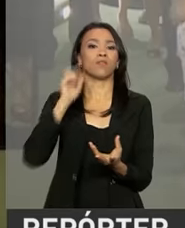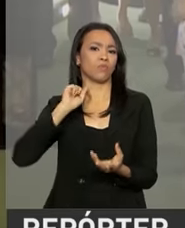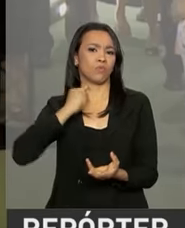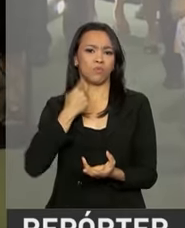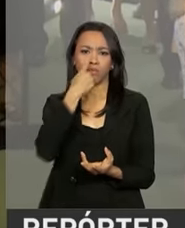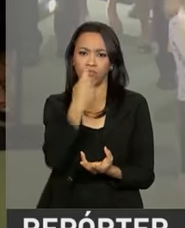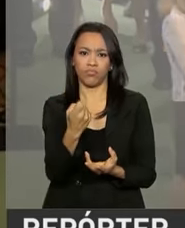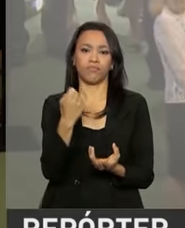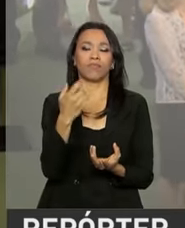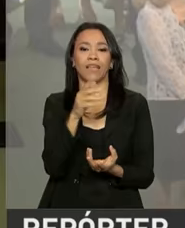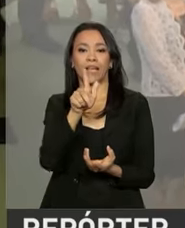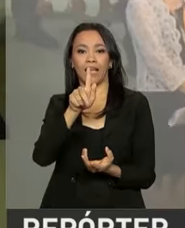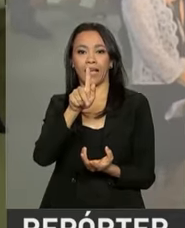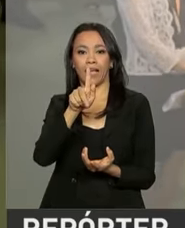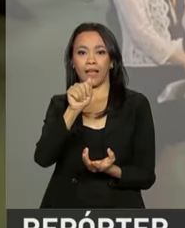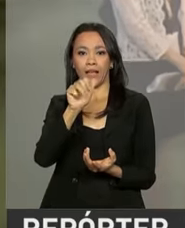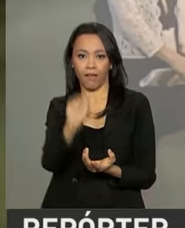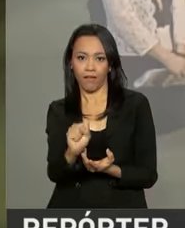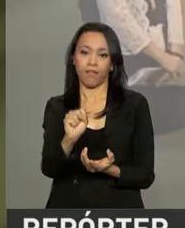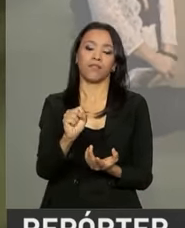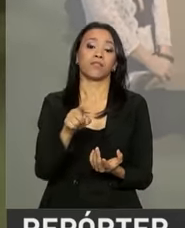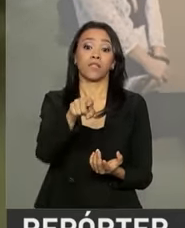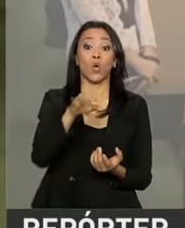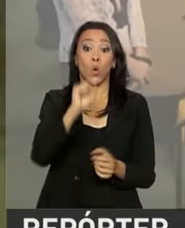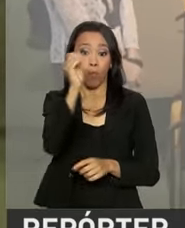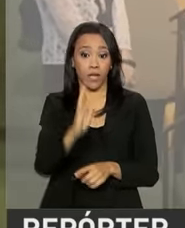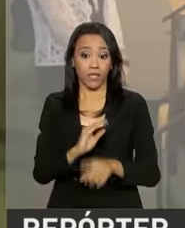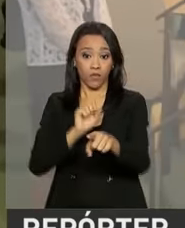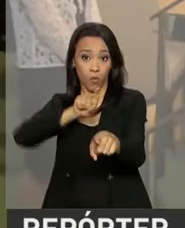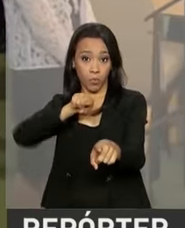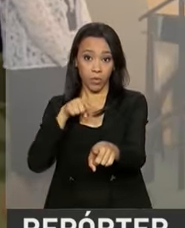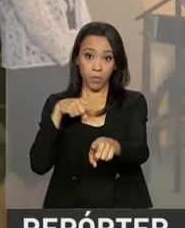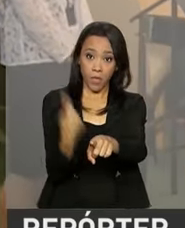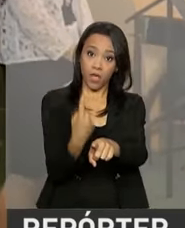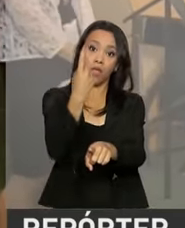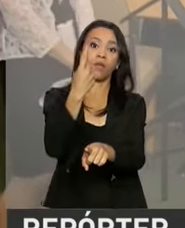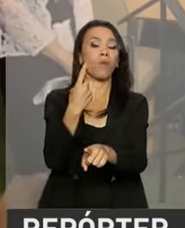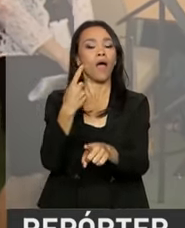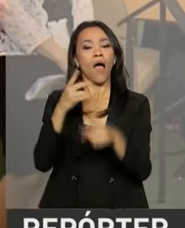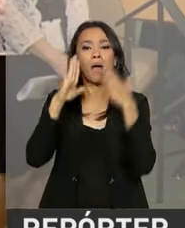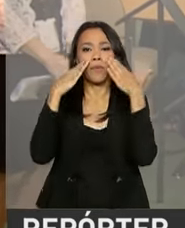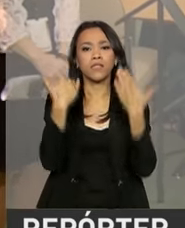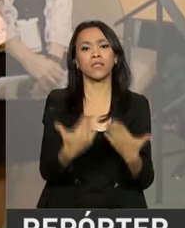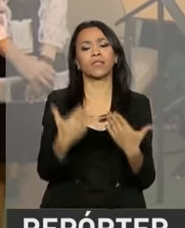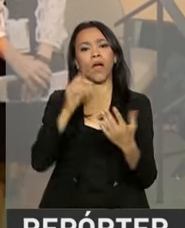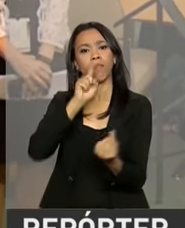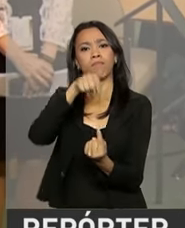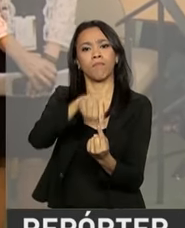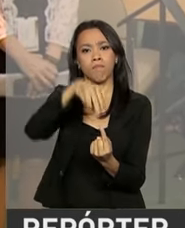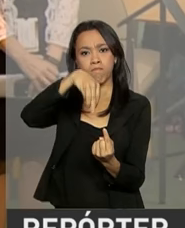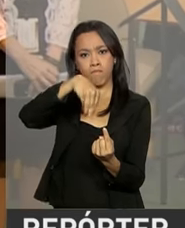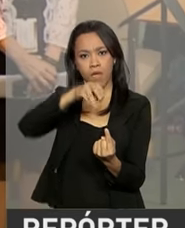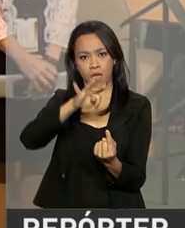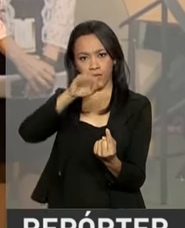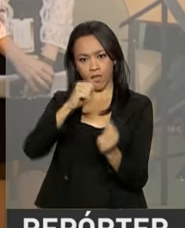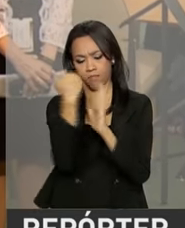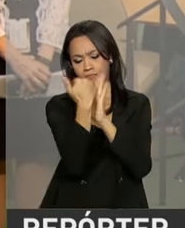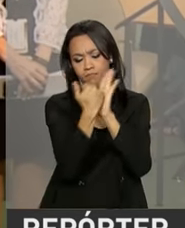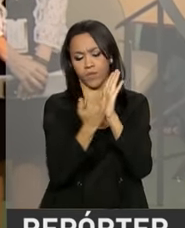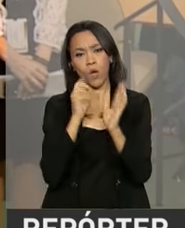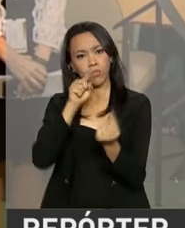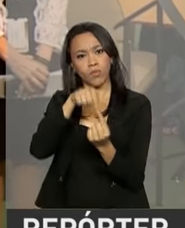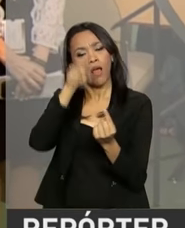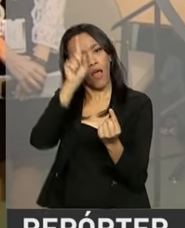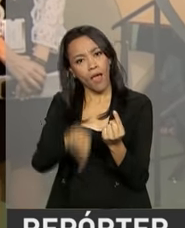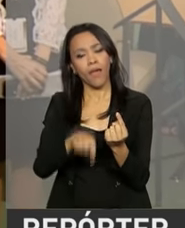atmosfera. O Brasil foi um dos primeiros países em desenvolvimento a apresentar metas. A meta principal é reduzir